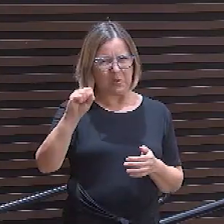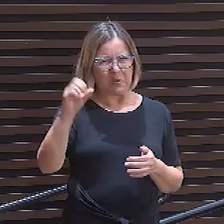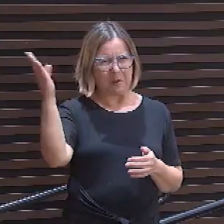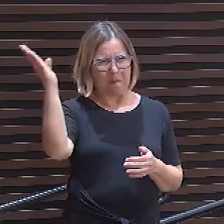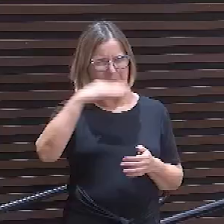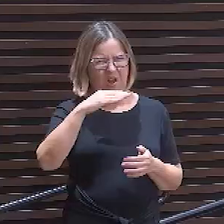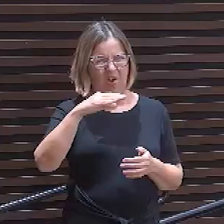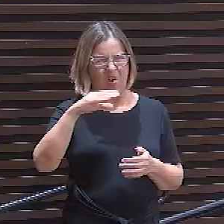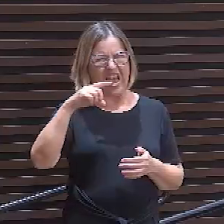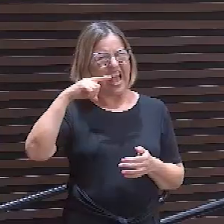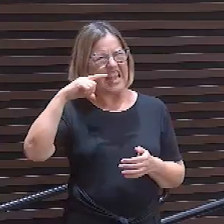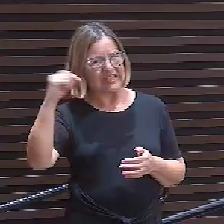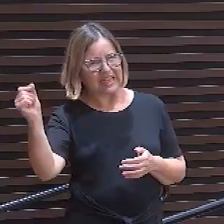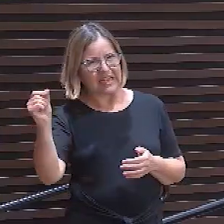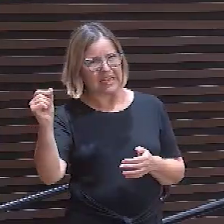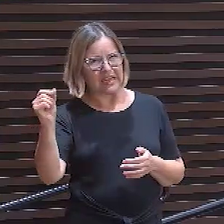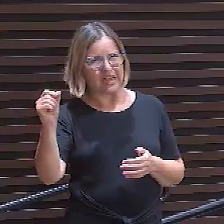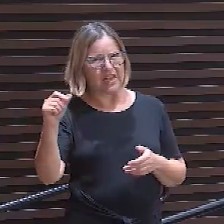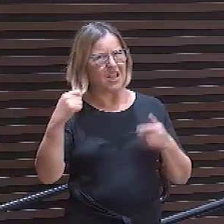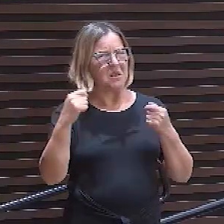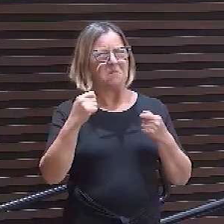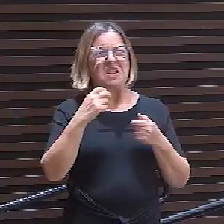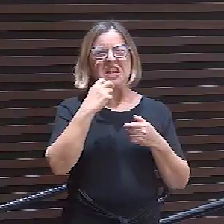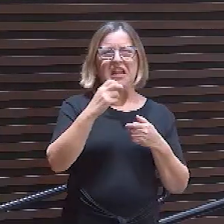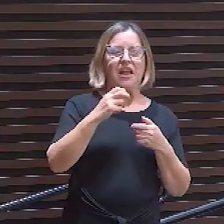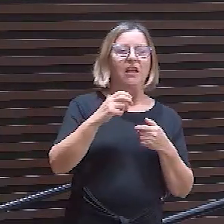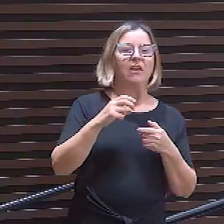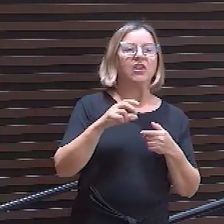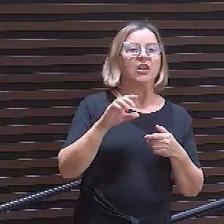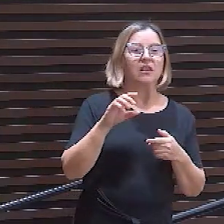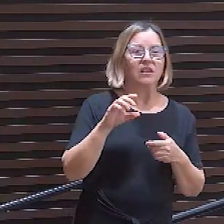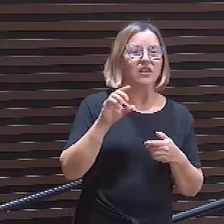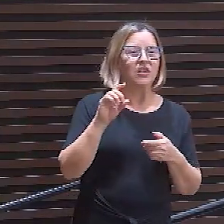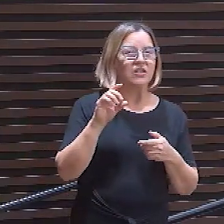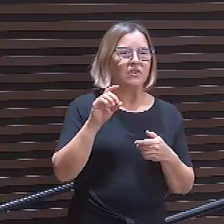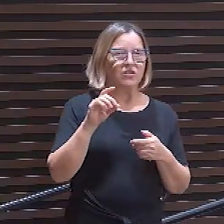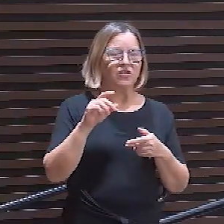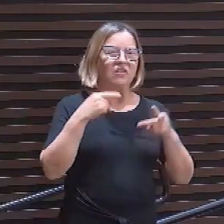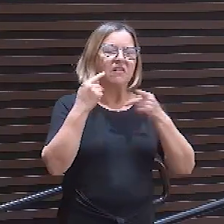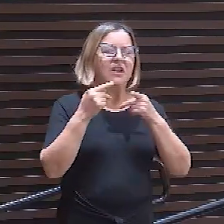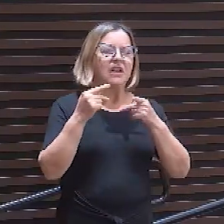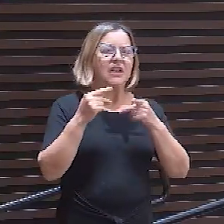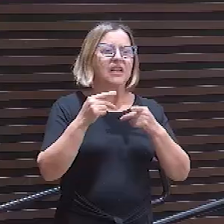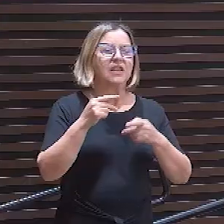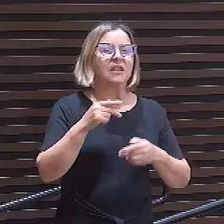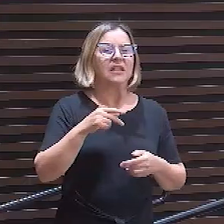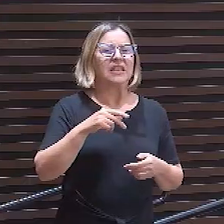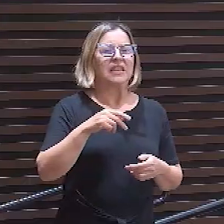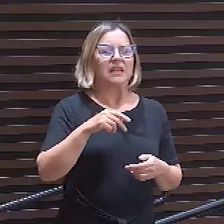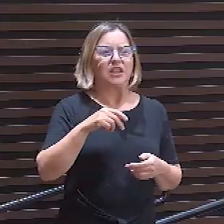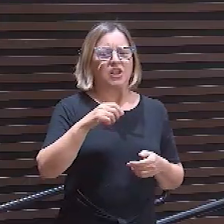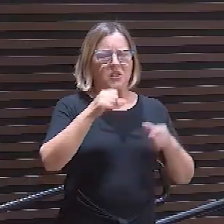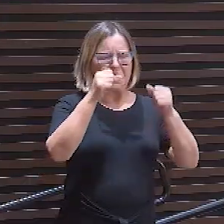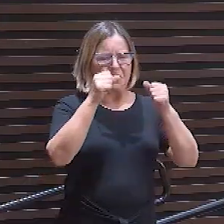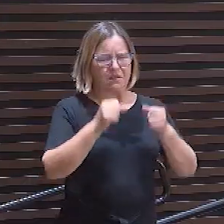esberrar, basta dizer na autoridade daquele que morreu e ressuscitou, sai.